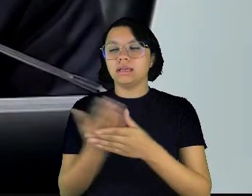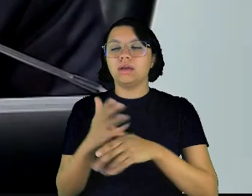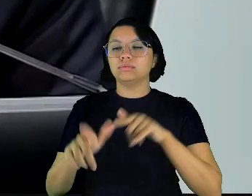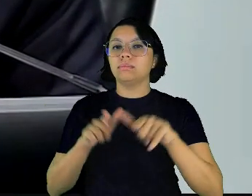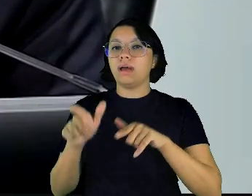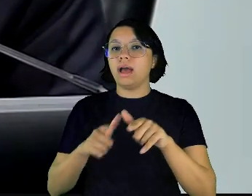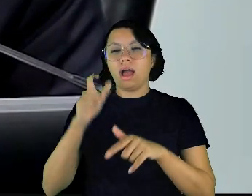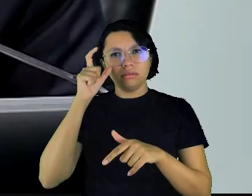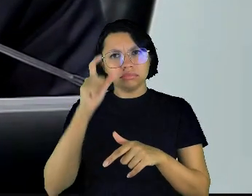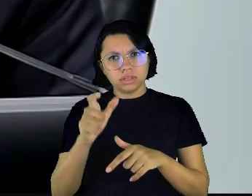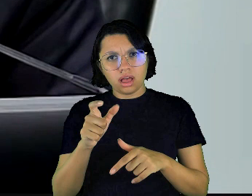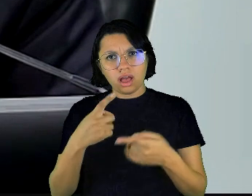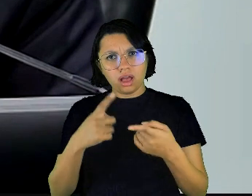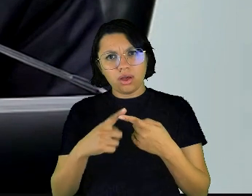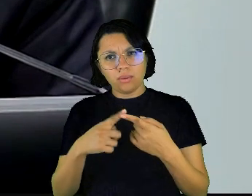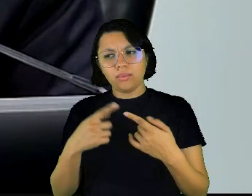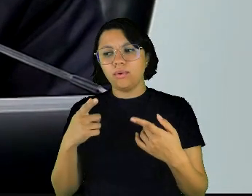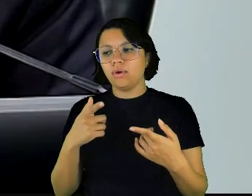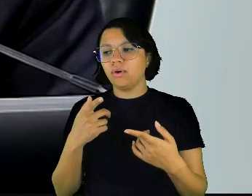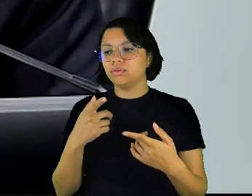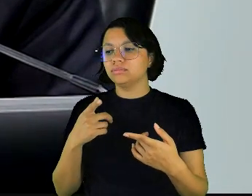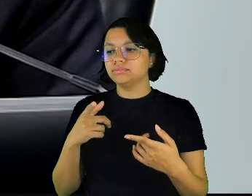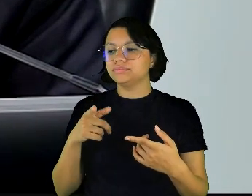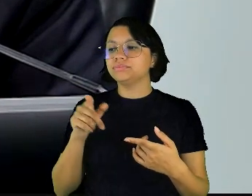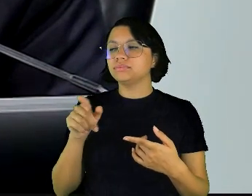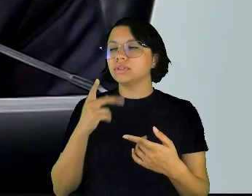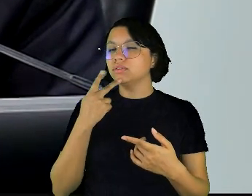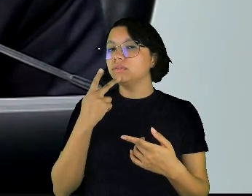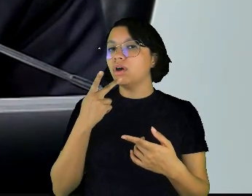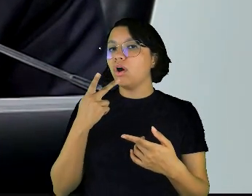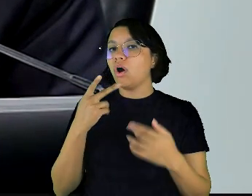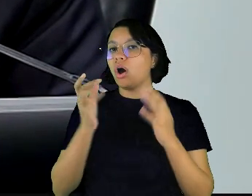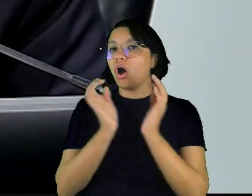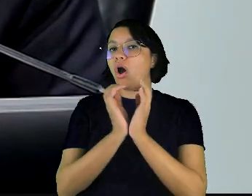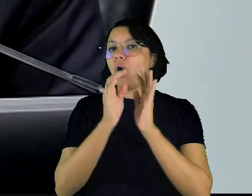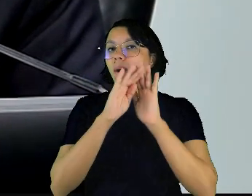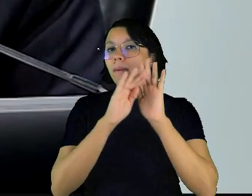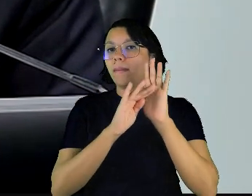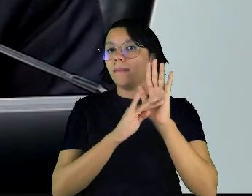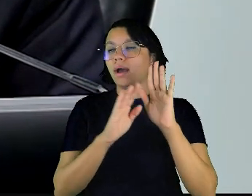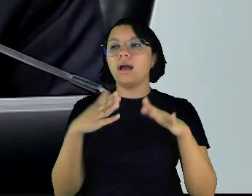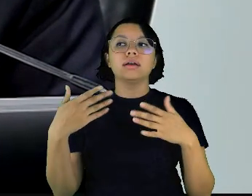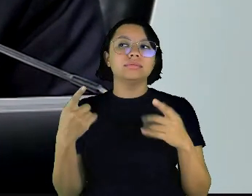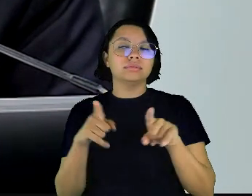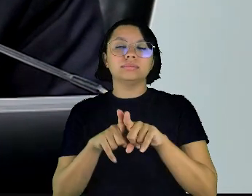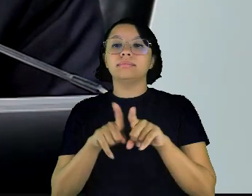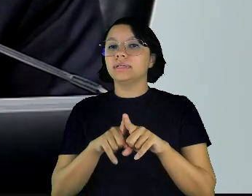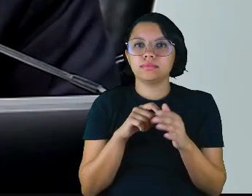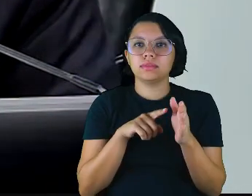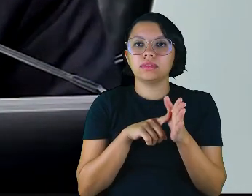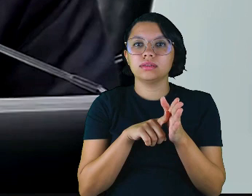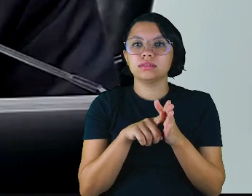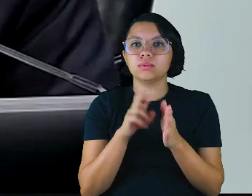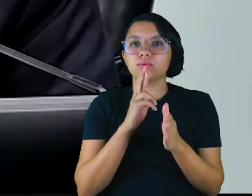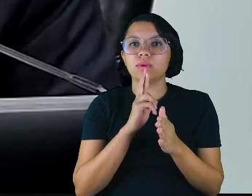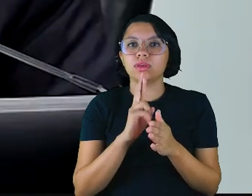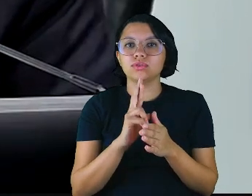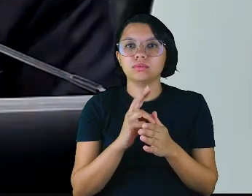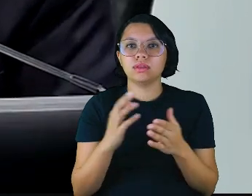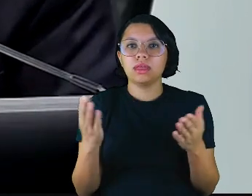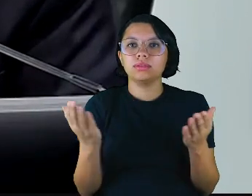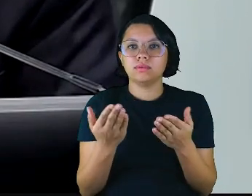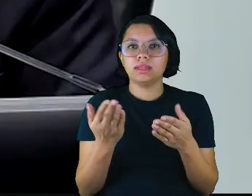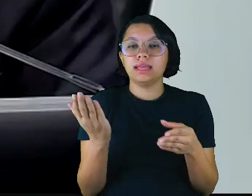interessante nessa colocação lá da turma de uniformização. E que também a questão do